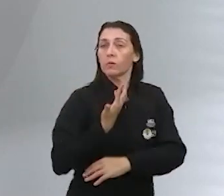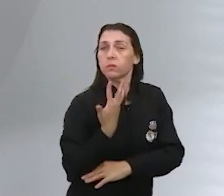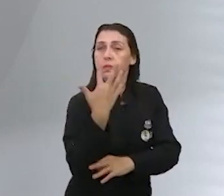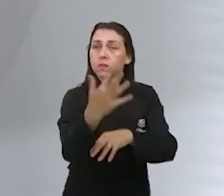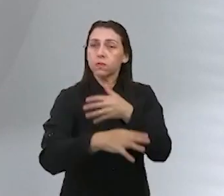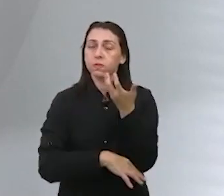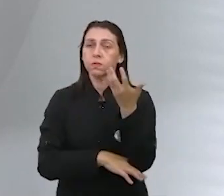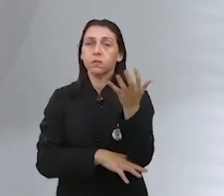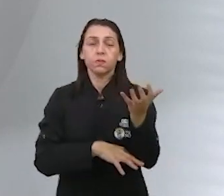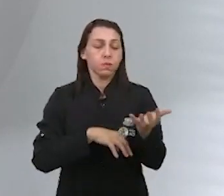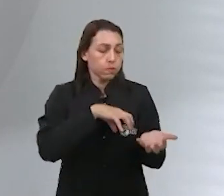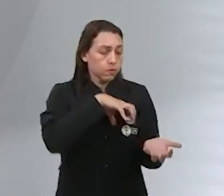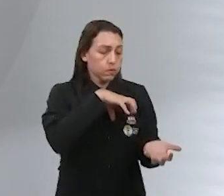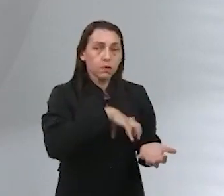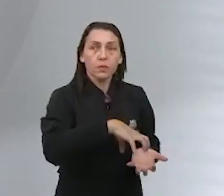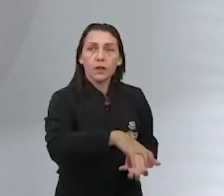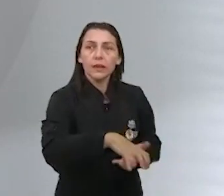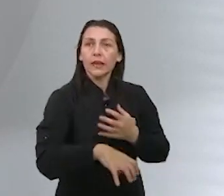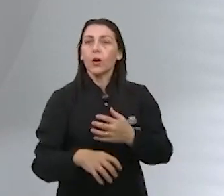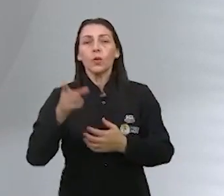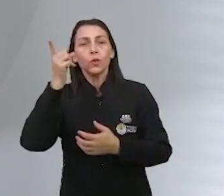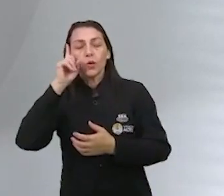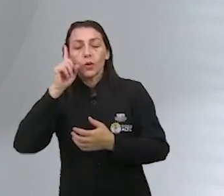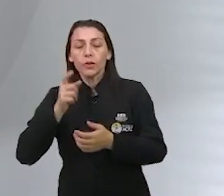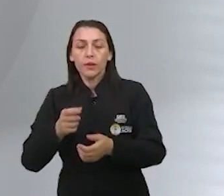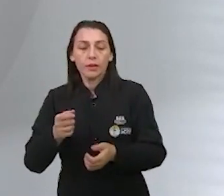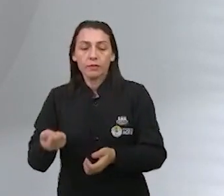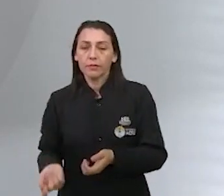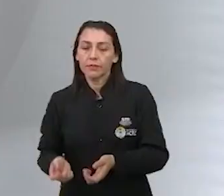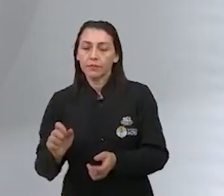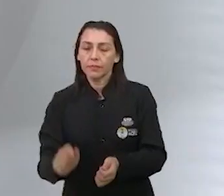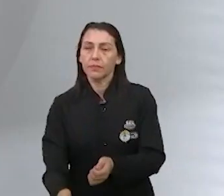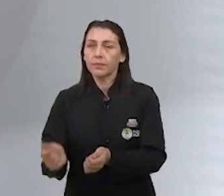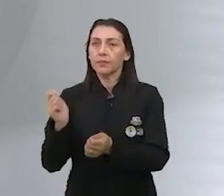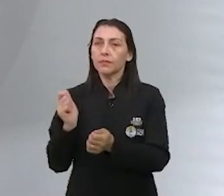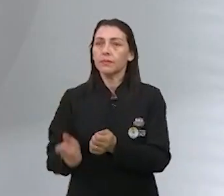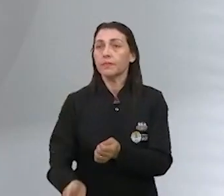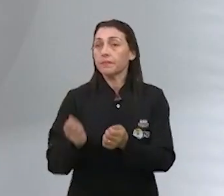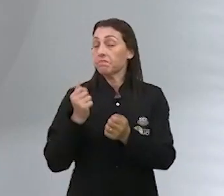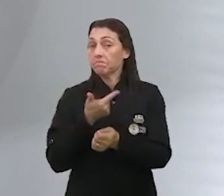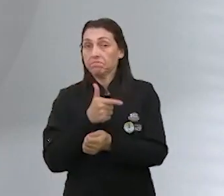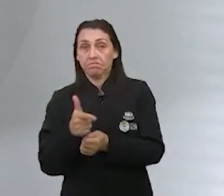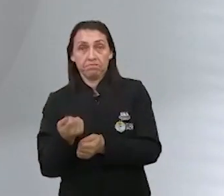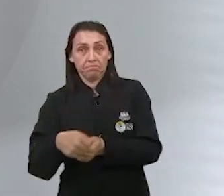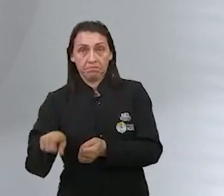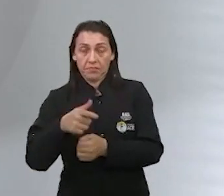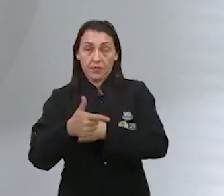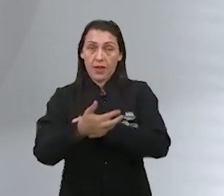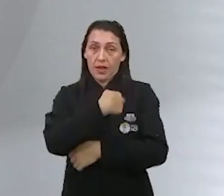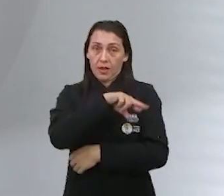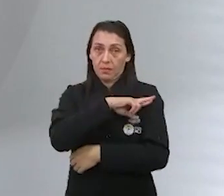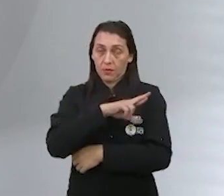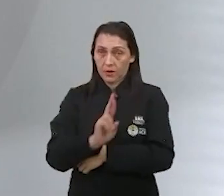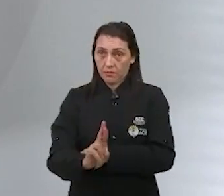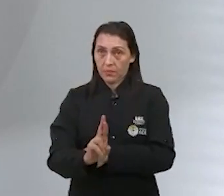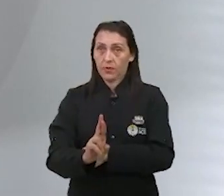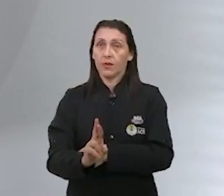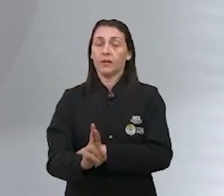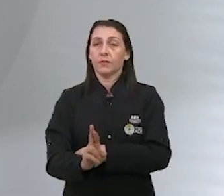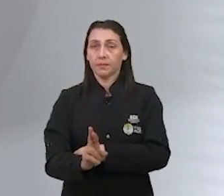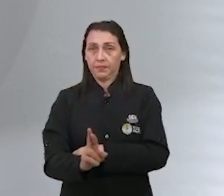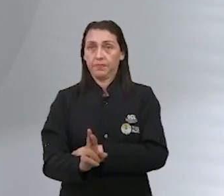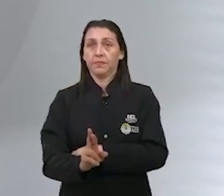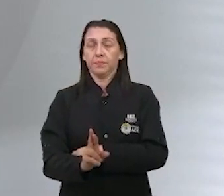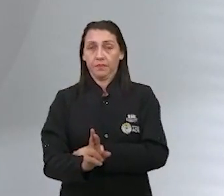com jardins, e não passar o dia inteiro catando o lixo que a gente jogou, tá? Esse não deveria ser o papel, tá?